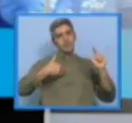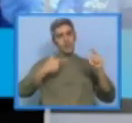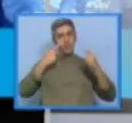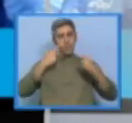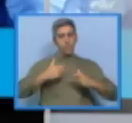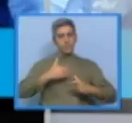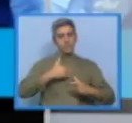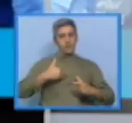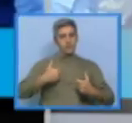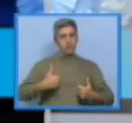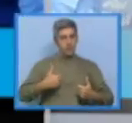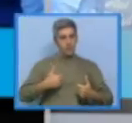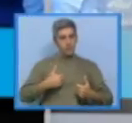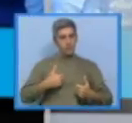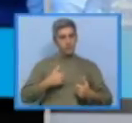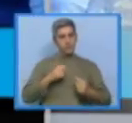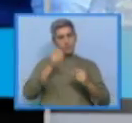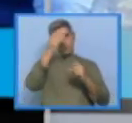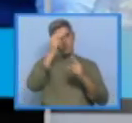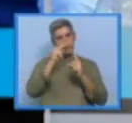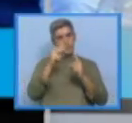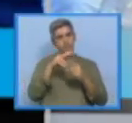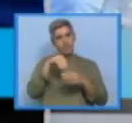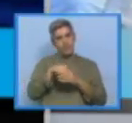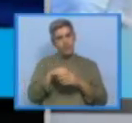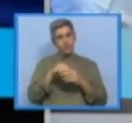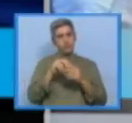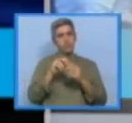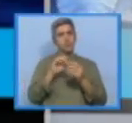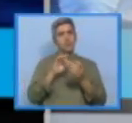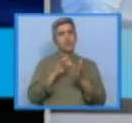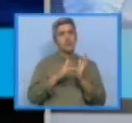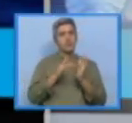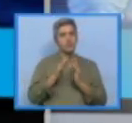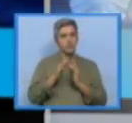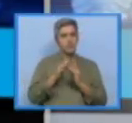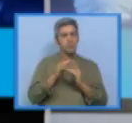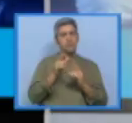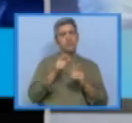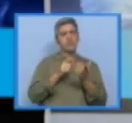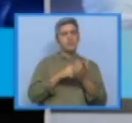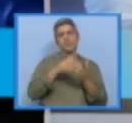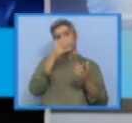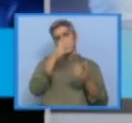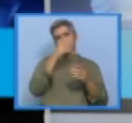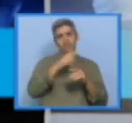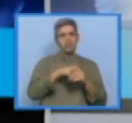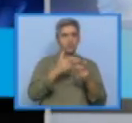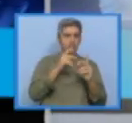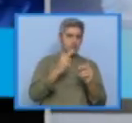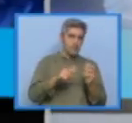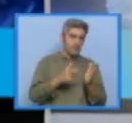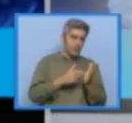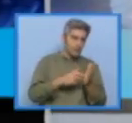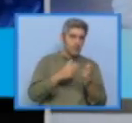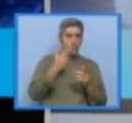e se possível numa perspectiva cristã, se corresponde efetivamente a uma necessidade lúdica do homem, ao lado da sua necessidade